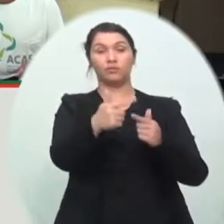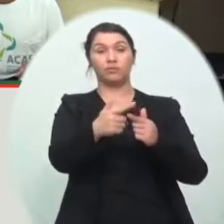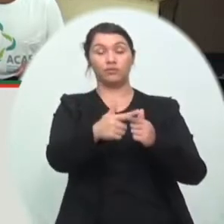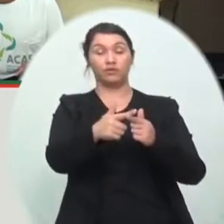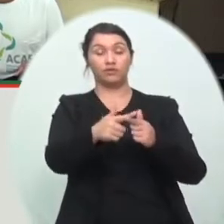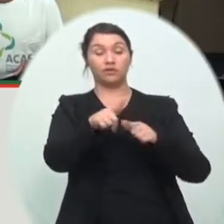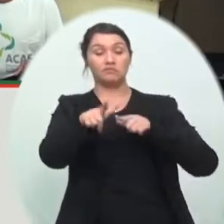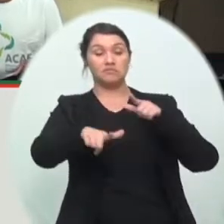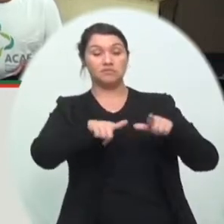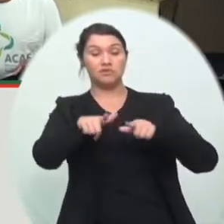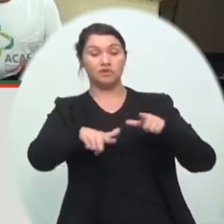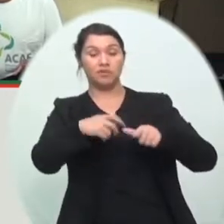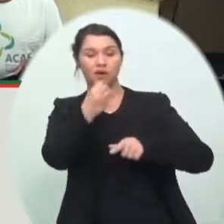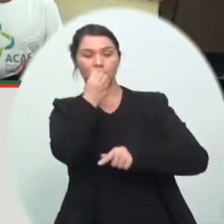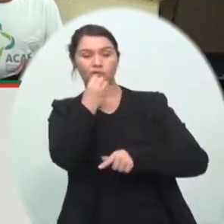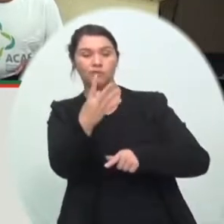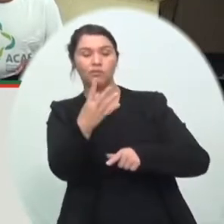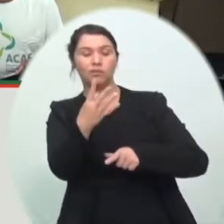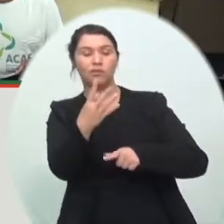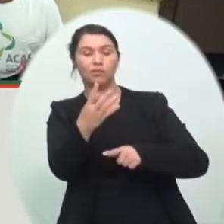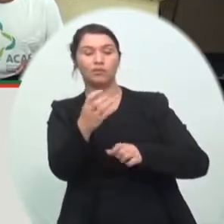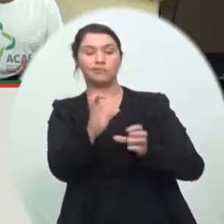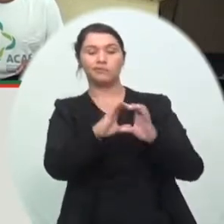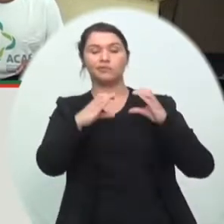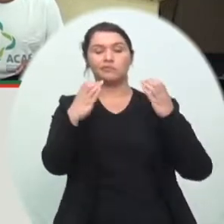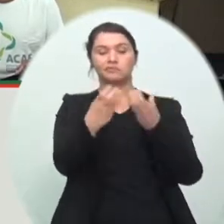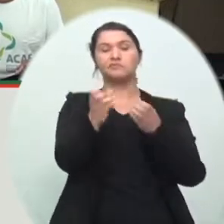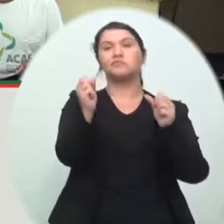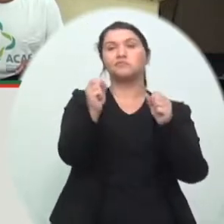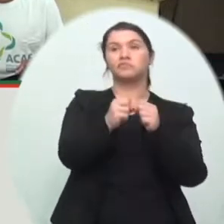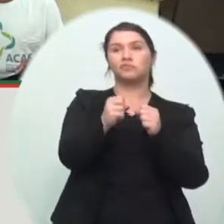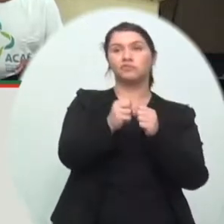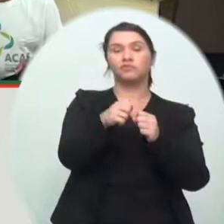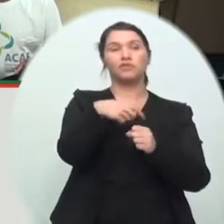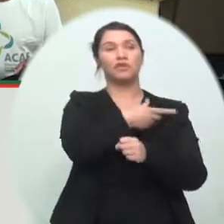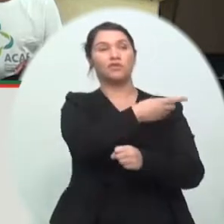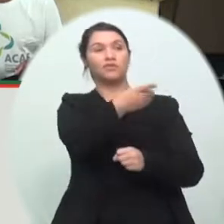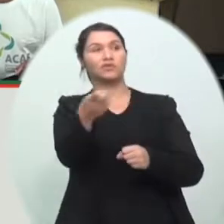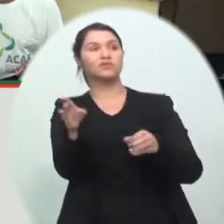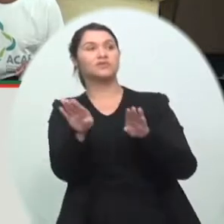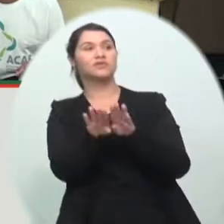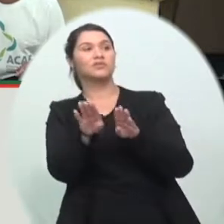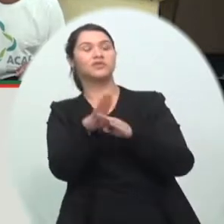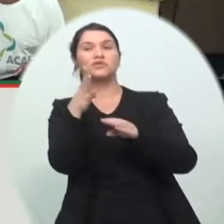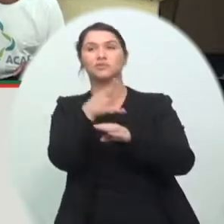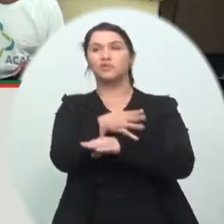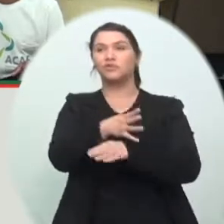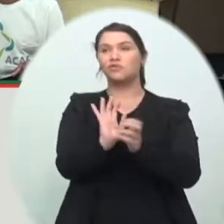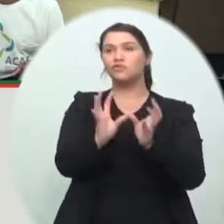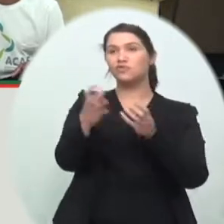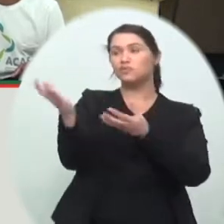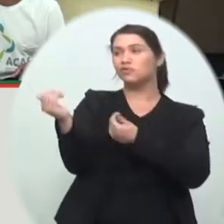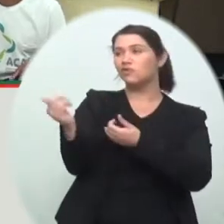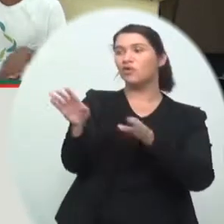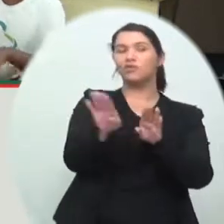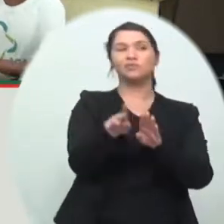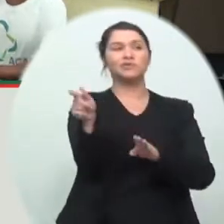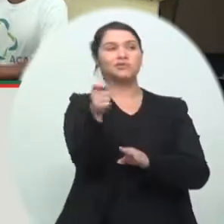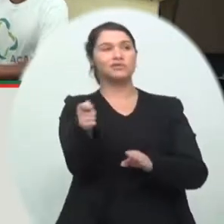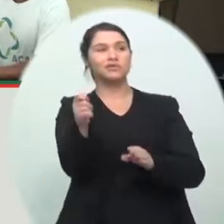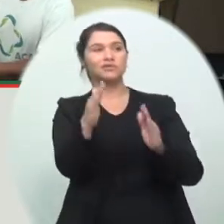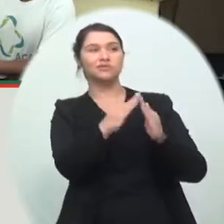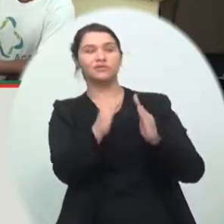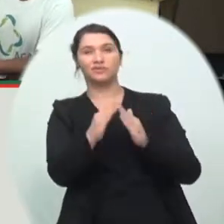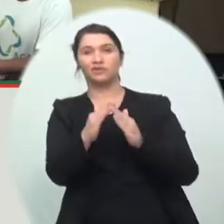Quem de nós aqui também já não iniciamos, né, nos grupos de jovens de cada comunidade, associação de moradores, para fazer esse papel